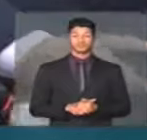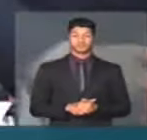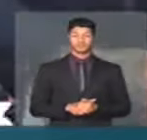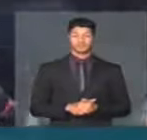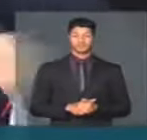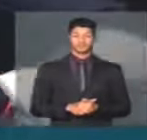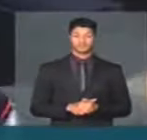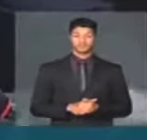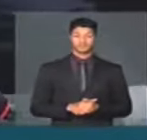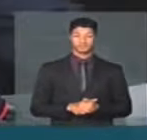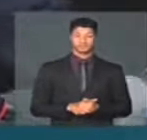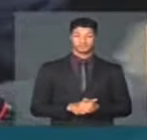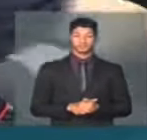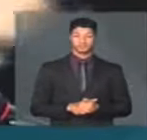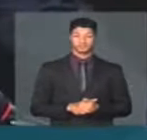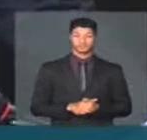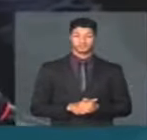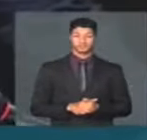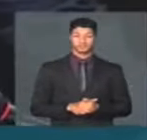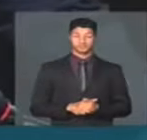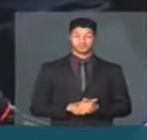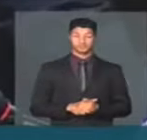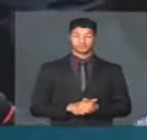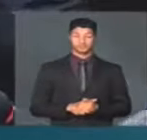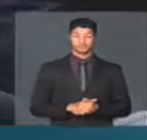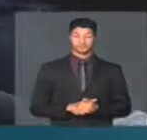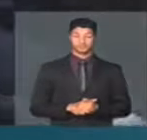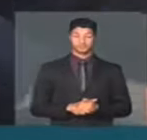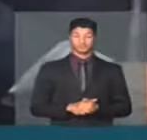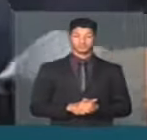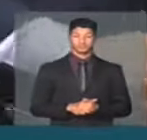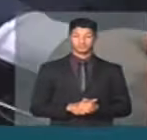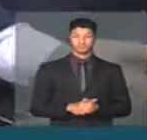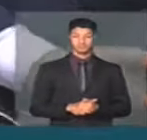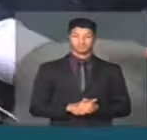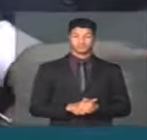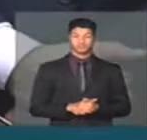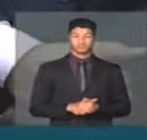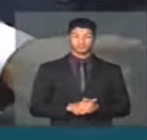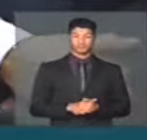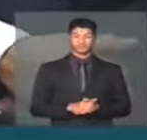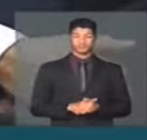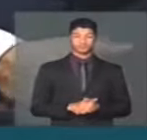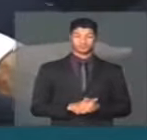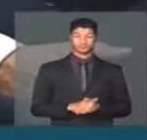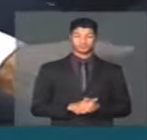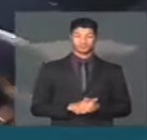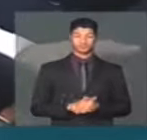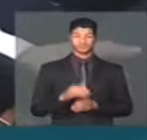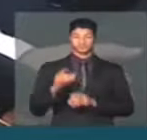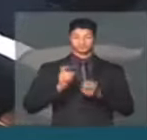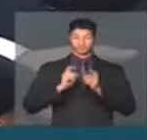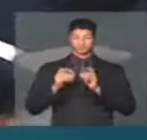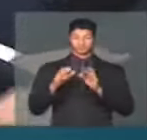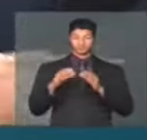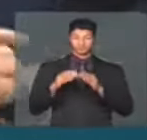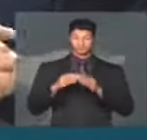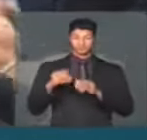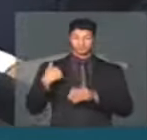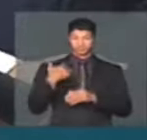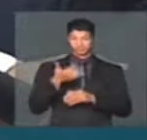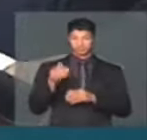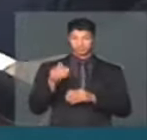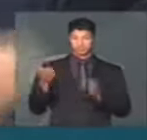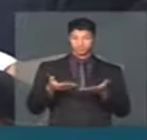Vossa Excelência é um craque. Alô? Presidente, eu